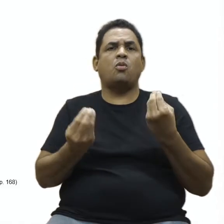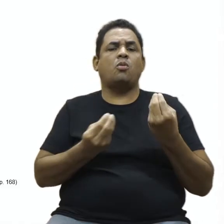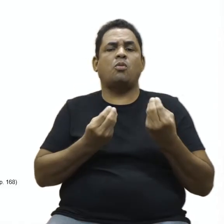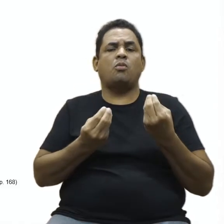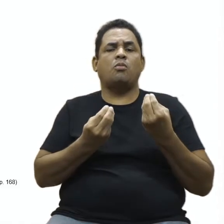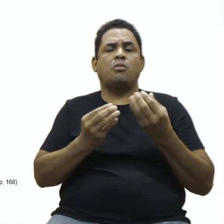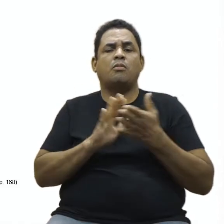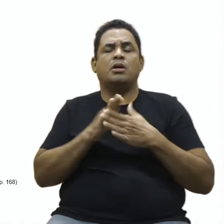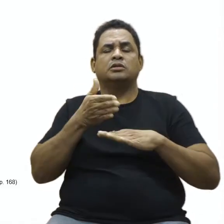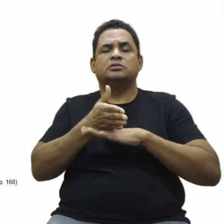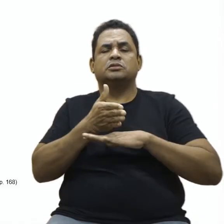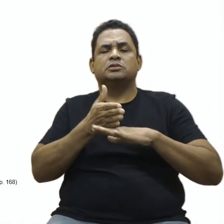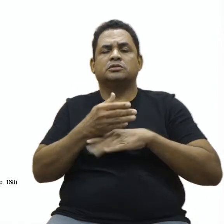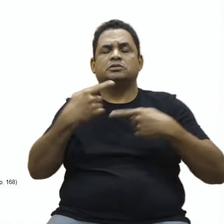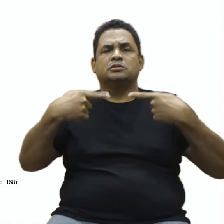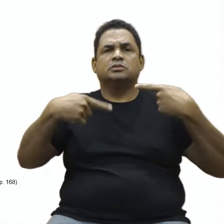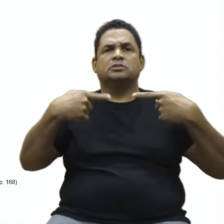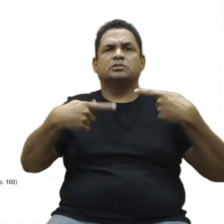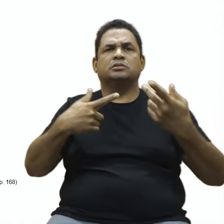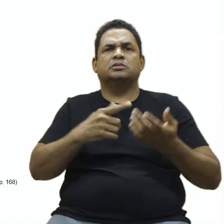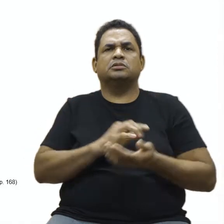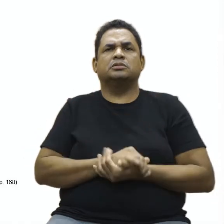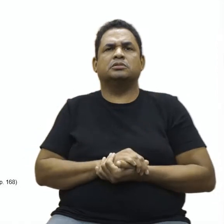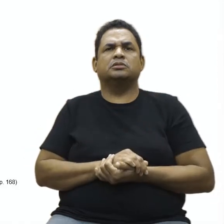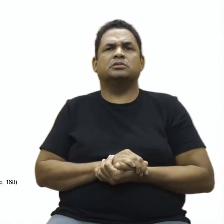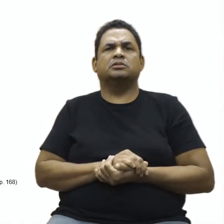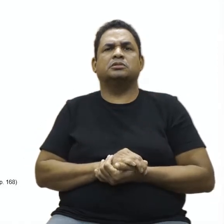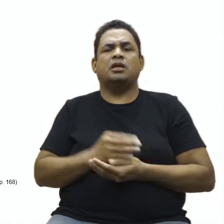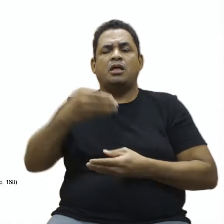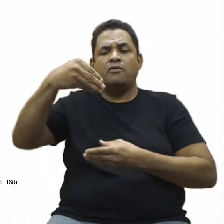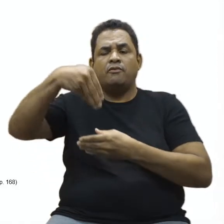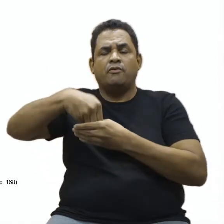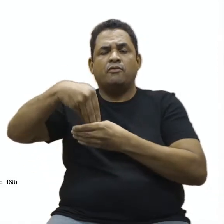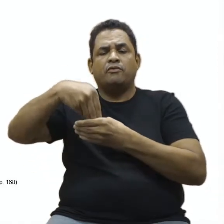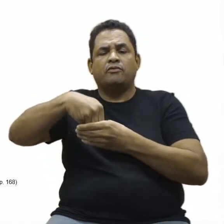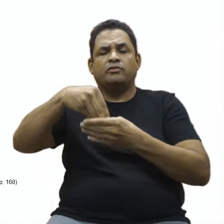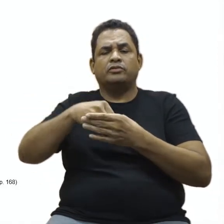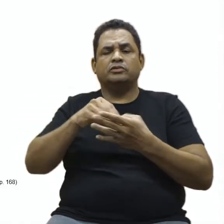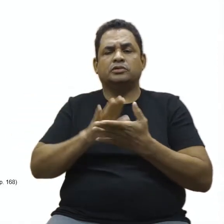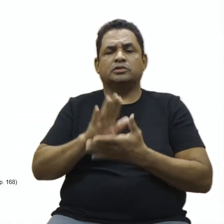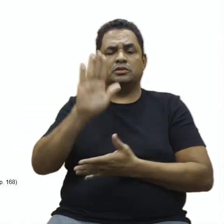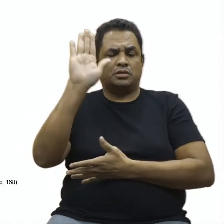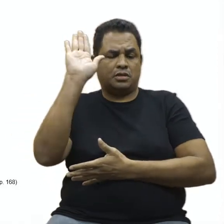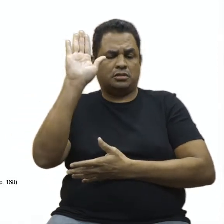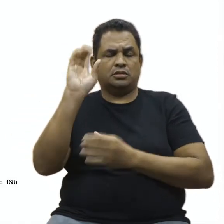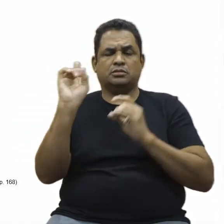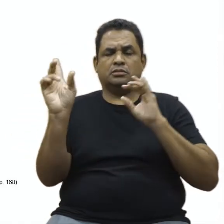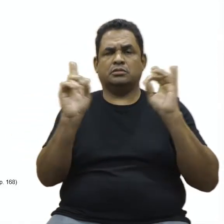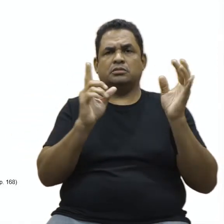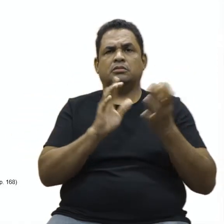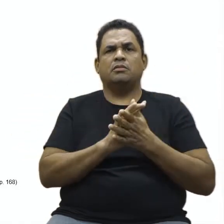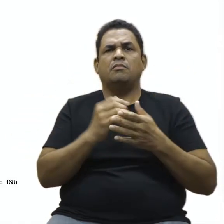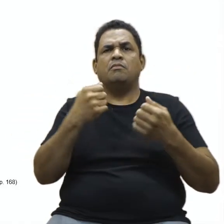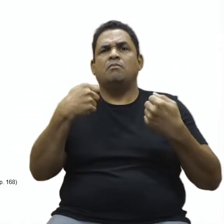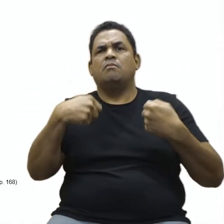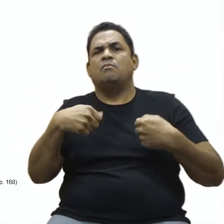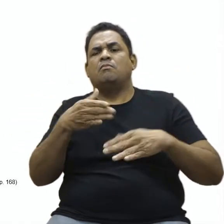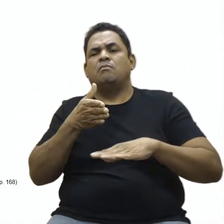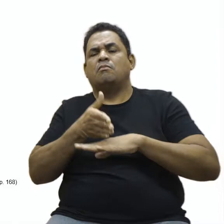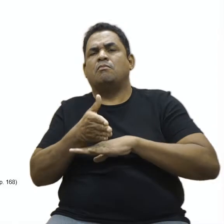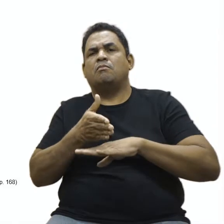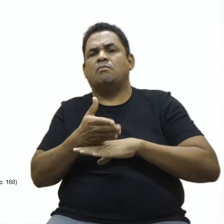política, gente? Eu vou participar votando nos candidatos, né? Eu posso participar,